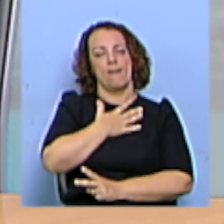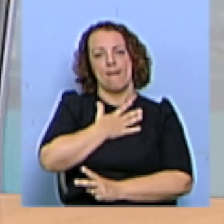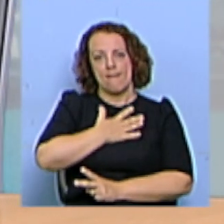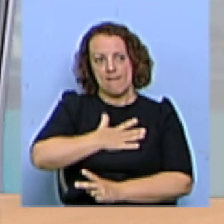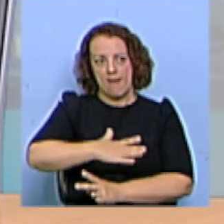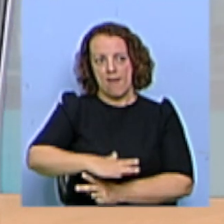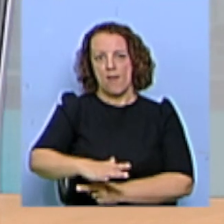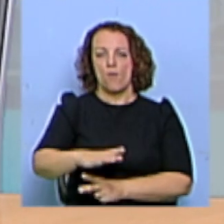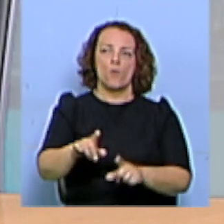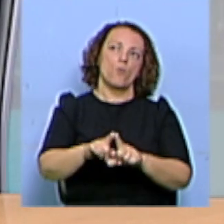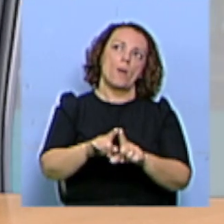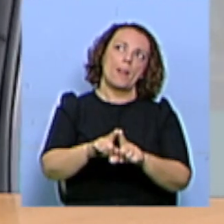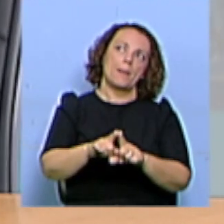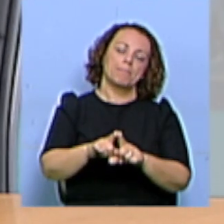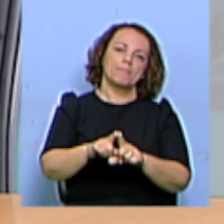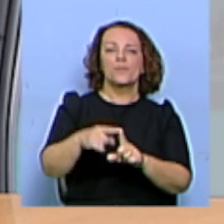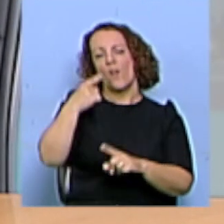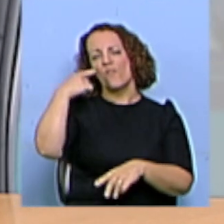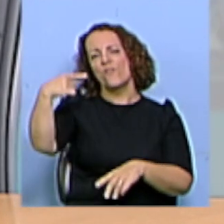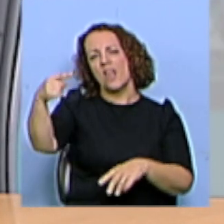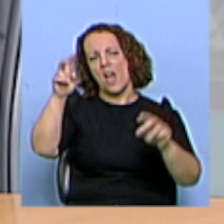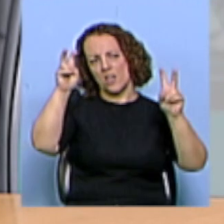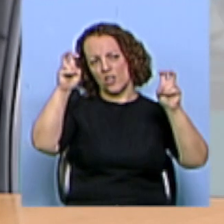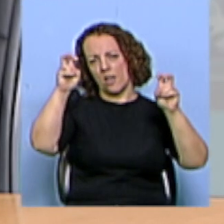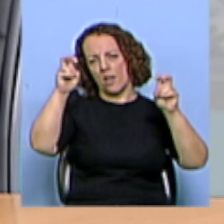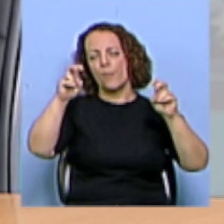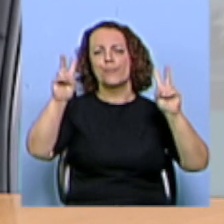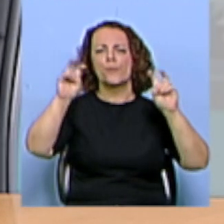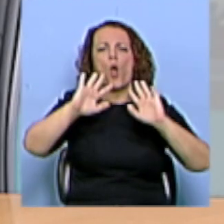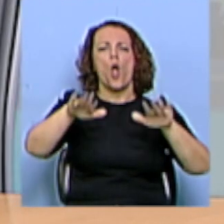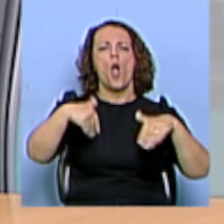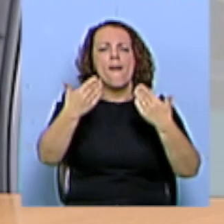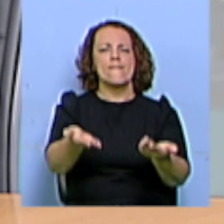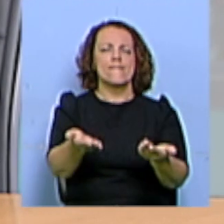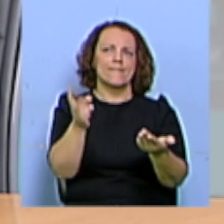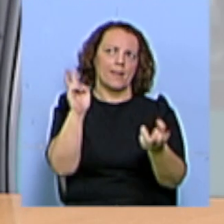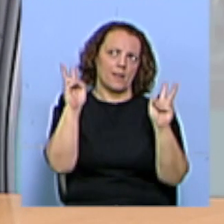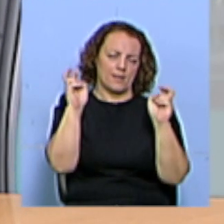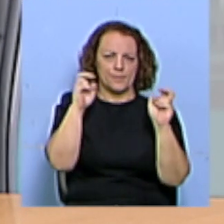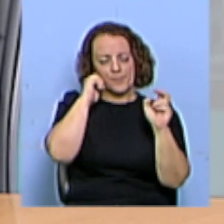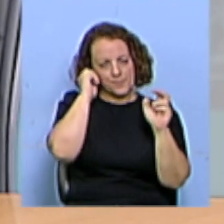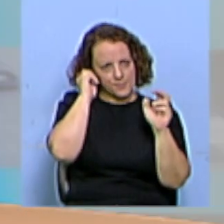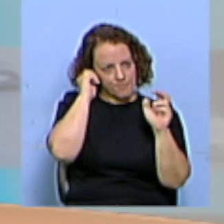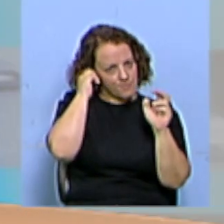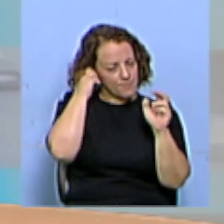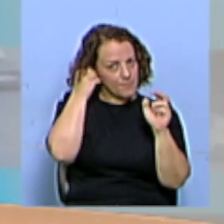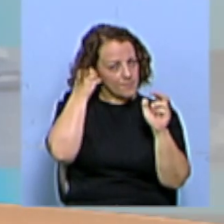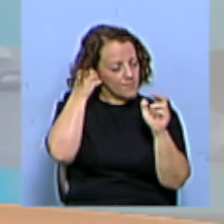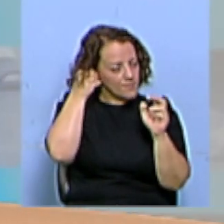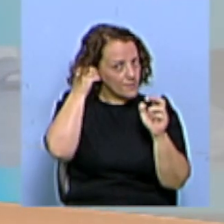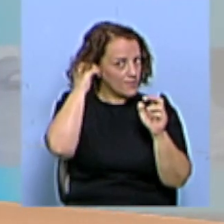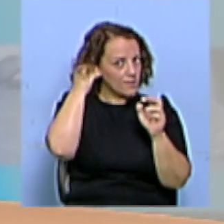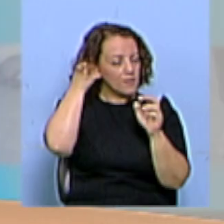uma viagem. Este oferecer tem, naturalmente, oferecer é o seu conhecimento. É uma